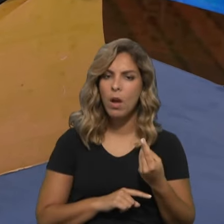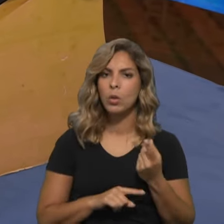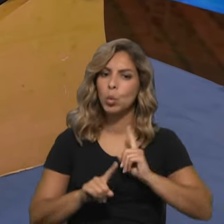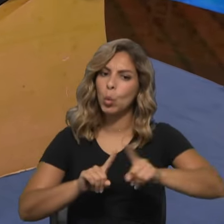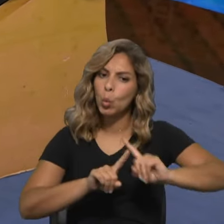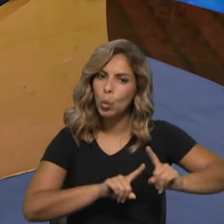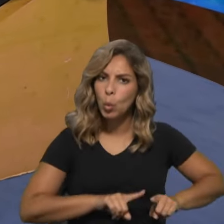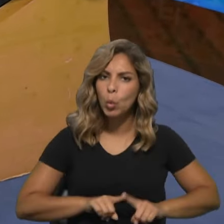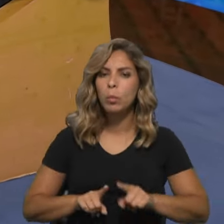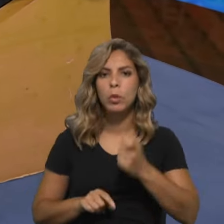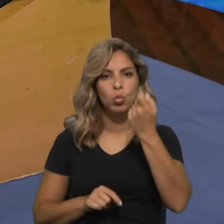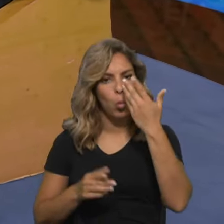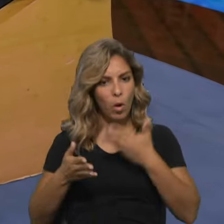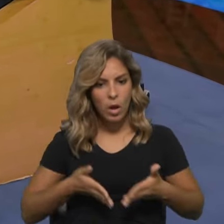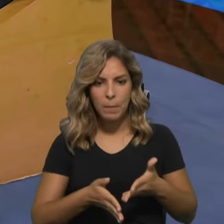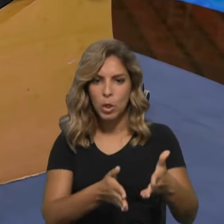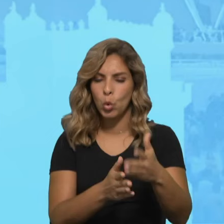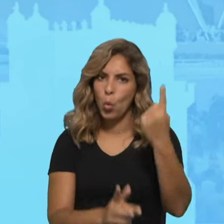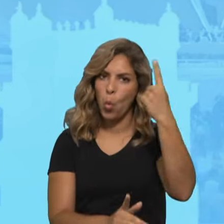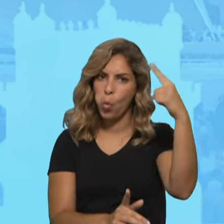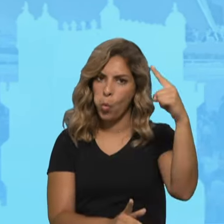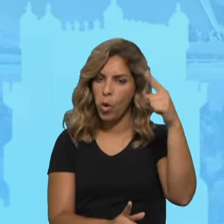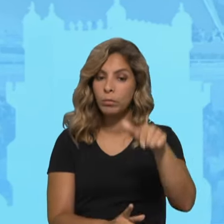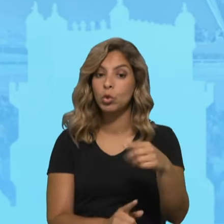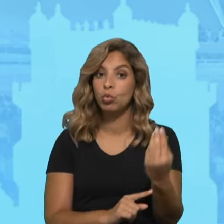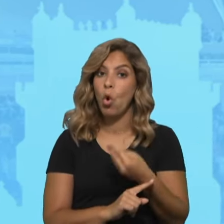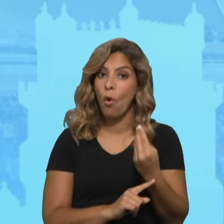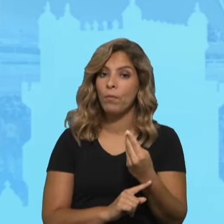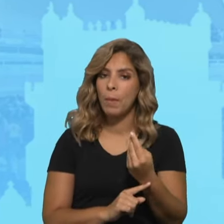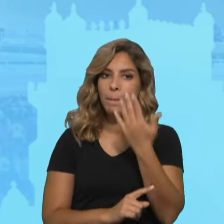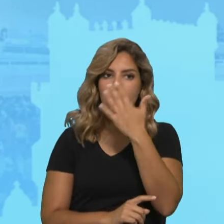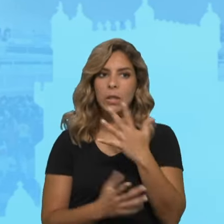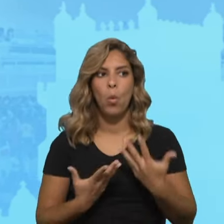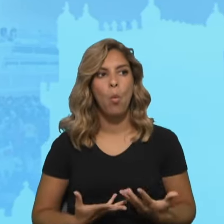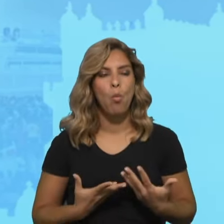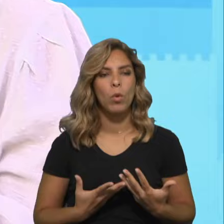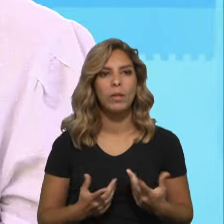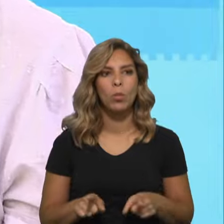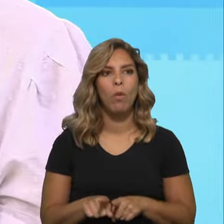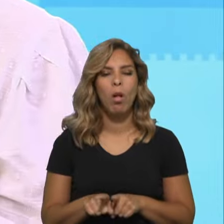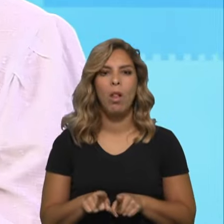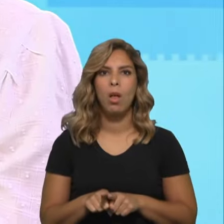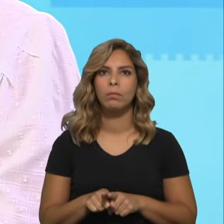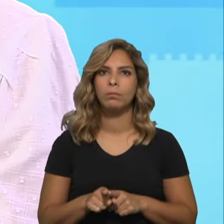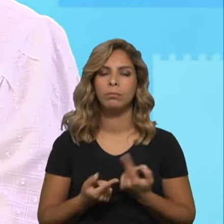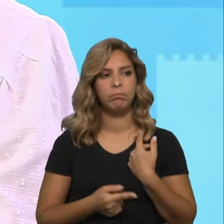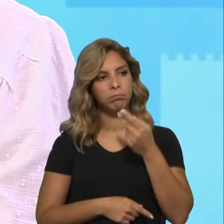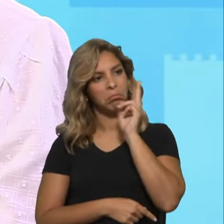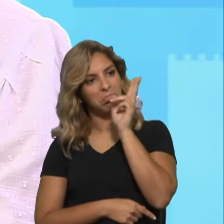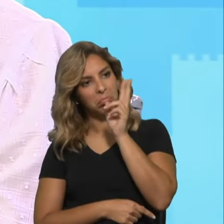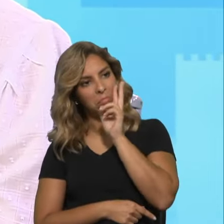uma linha condutora que era que era o que dizia não é os jovens agora estão numa posição hh um bocadinho de espetadores